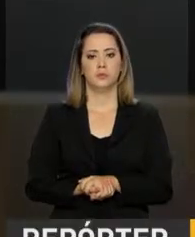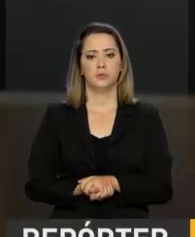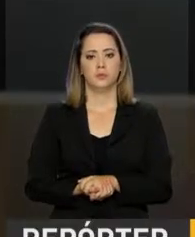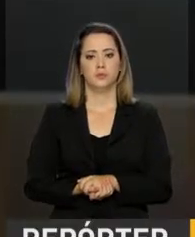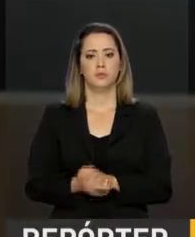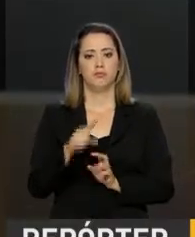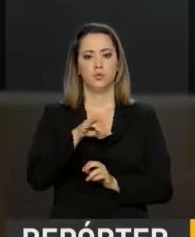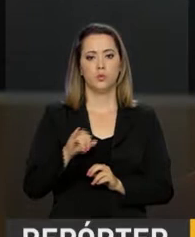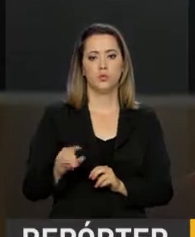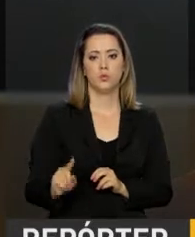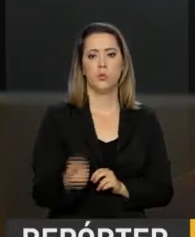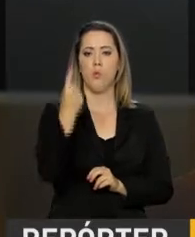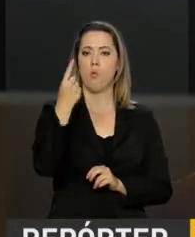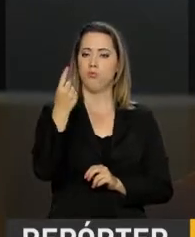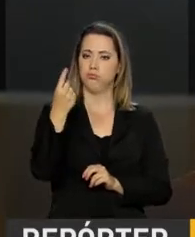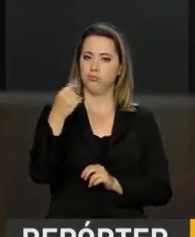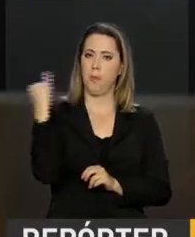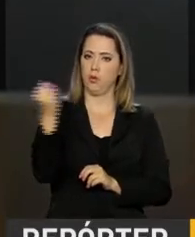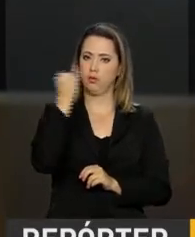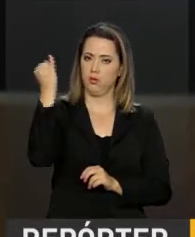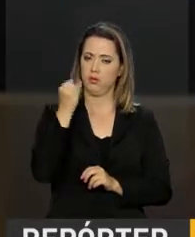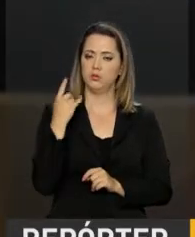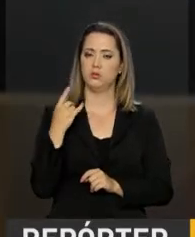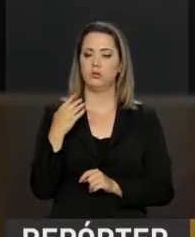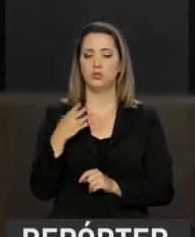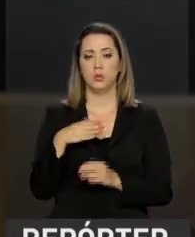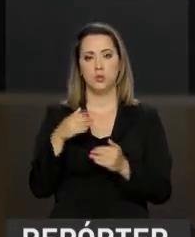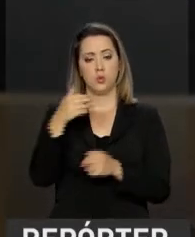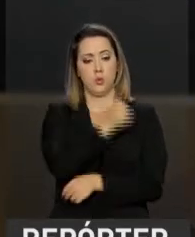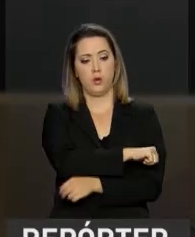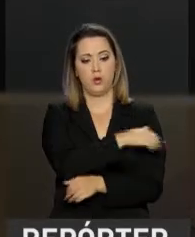momento único onde o rio de janeiro a abril